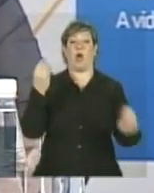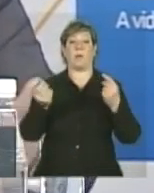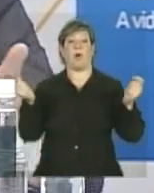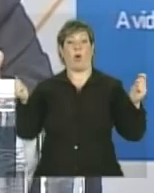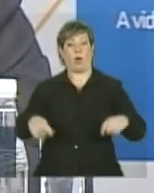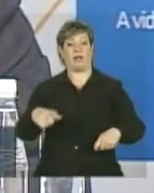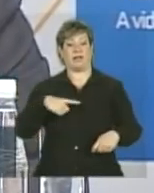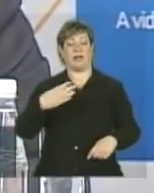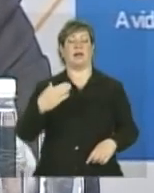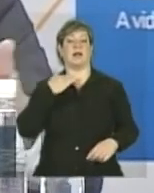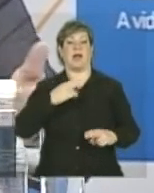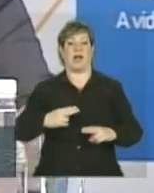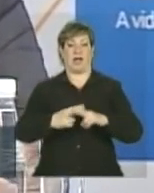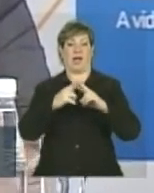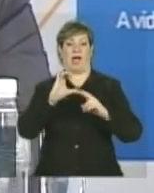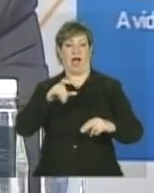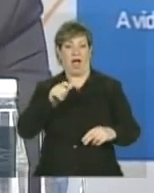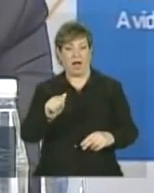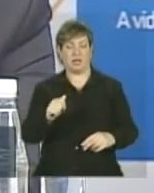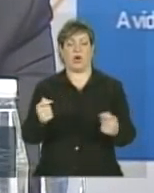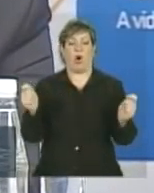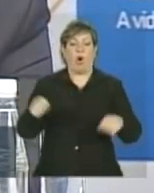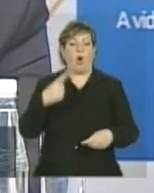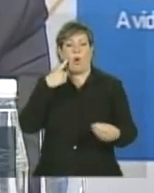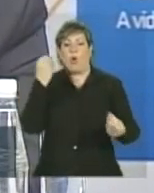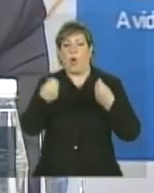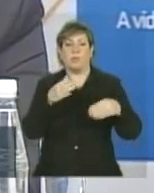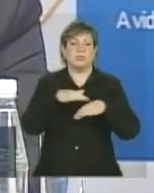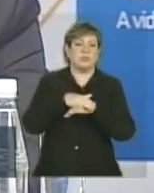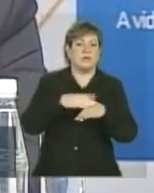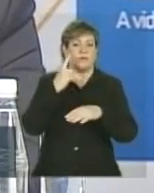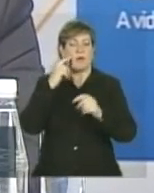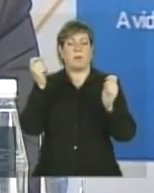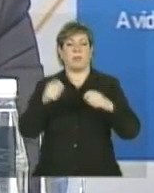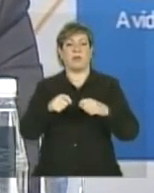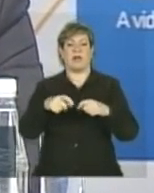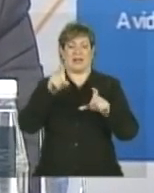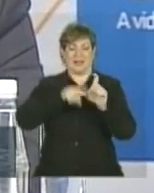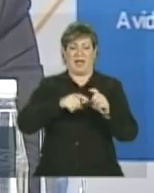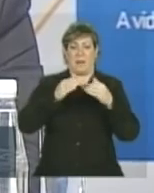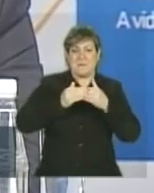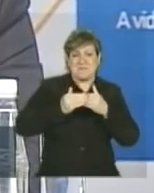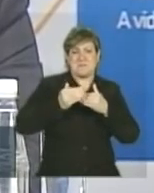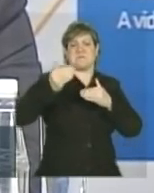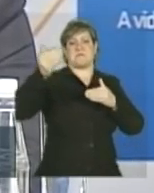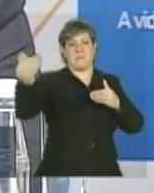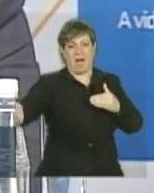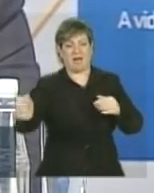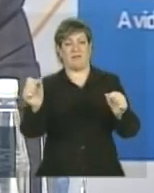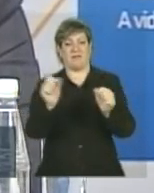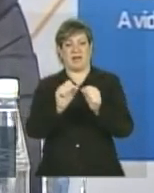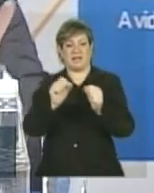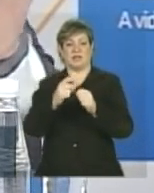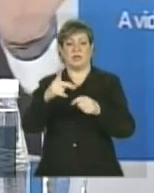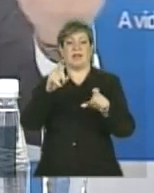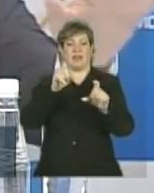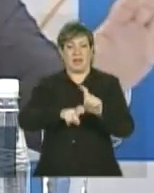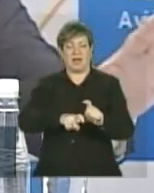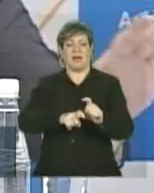ter da Caixa uma assessoria e condições para alongar mais sua dívida, equacionar sua dívida, fazer sua